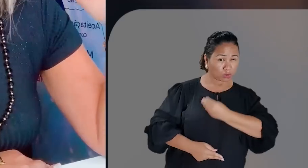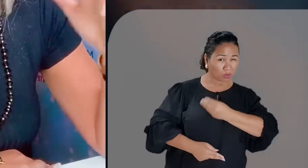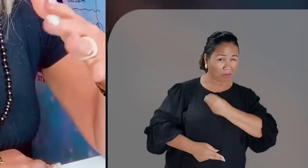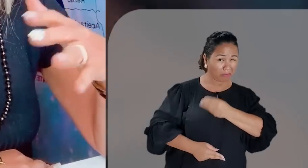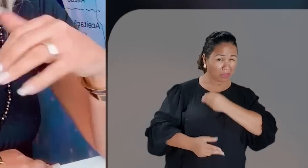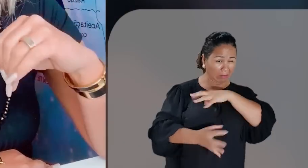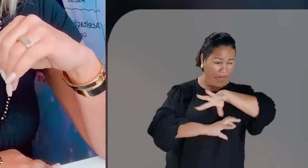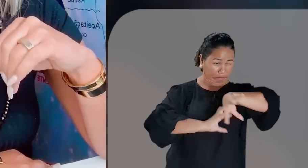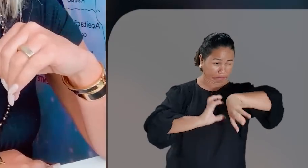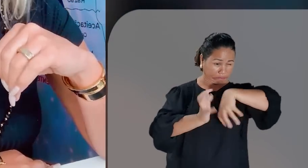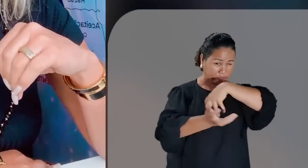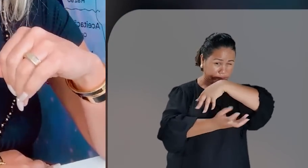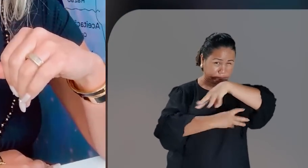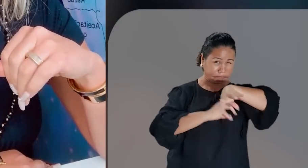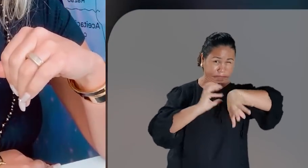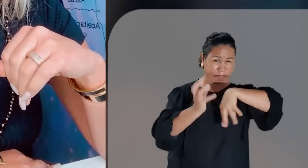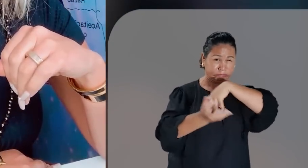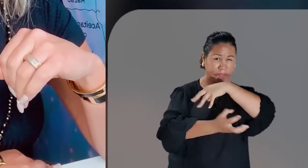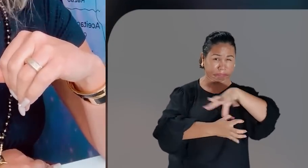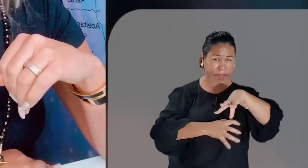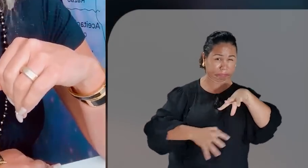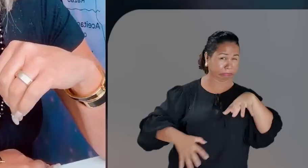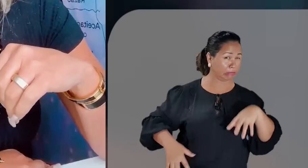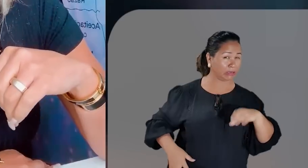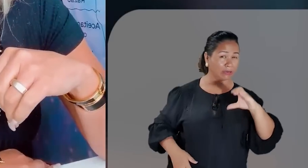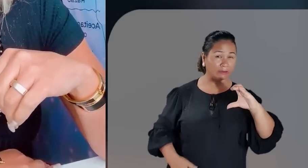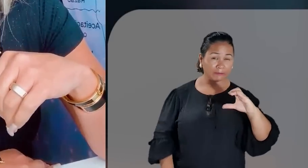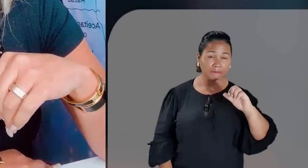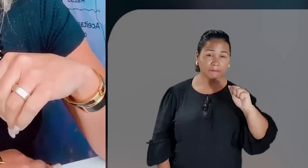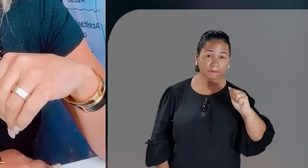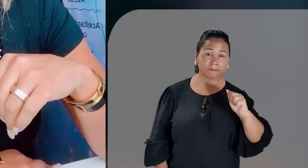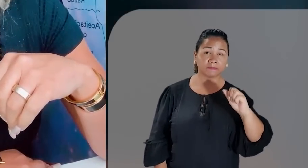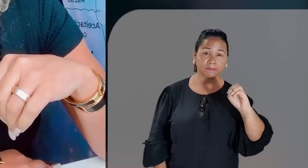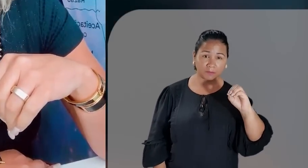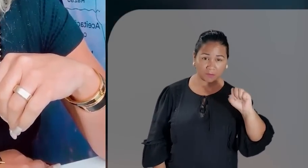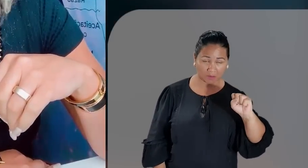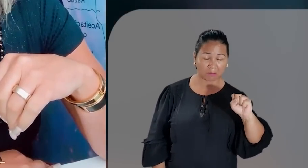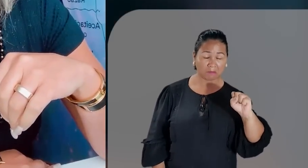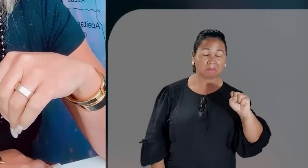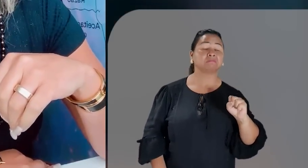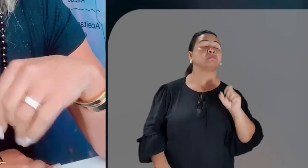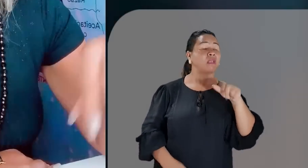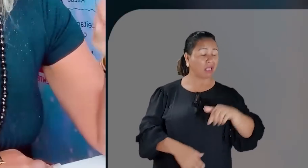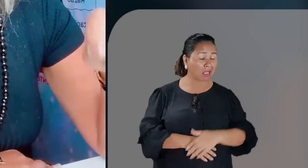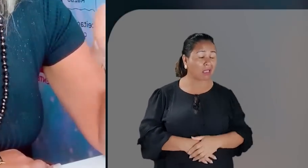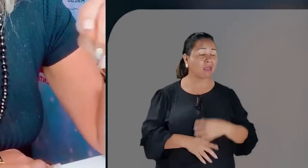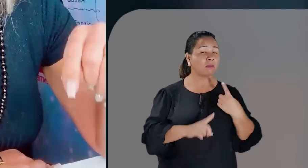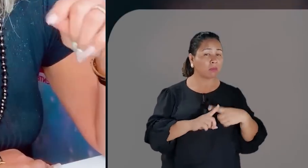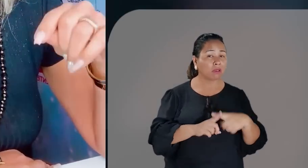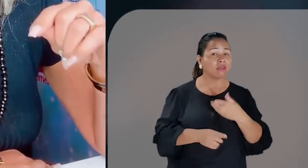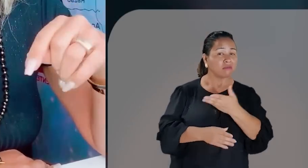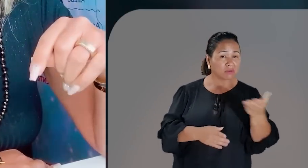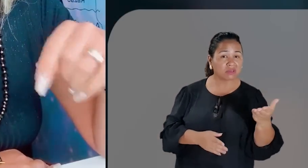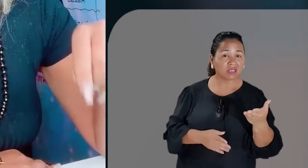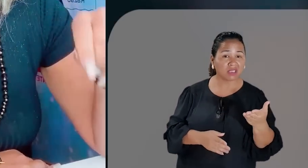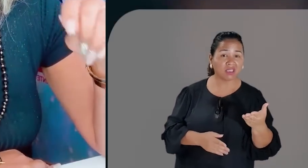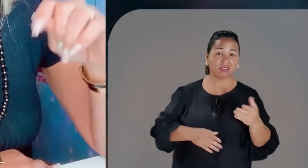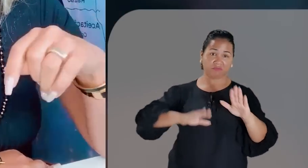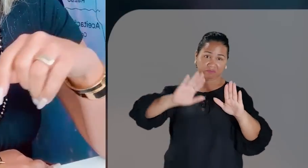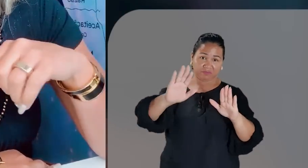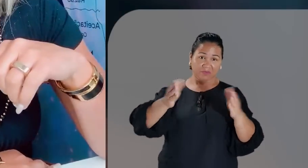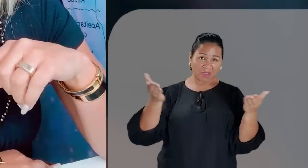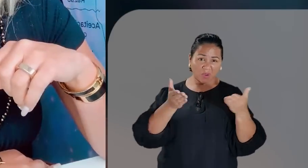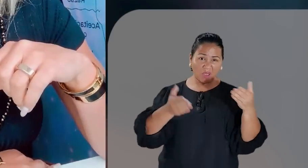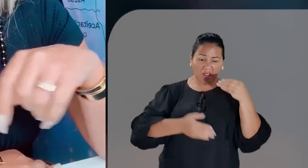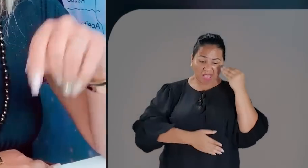o caos está instalado na tua vida. E vai demorar muito tempo para você limpar tudo isso. Porque a partir do momento que você, pelos teus